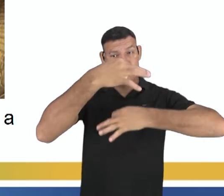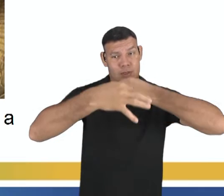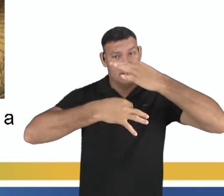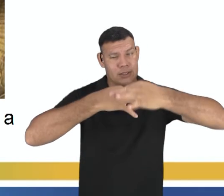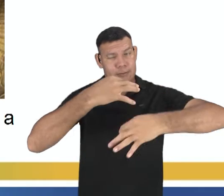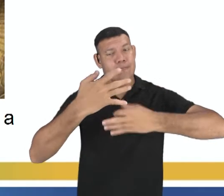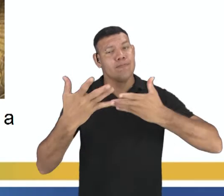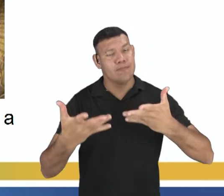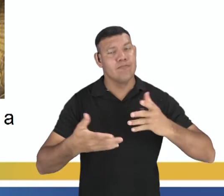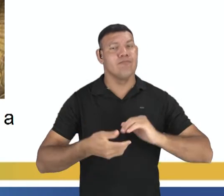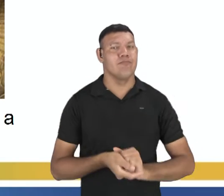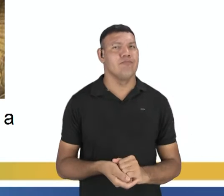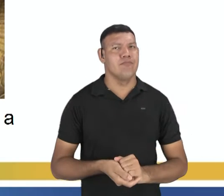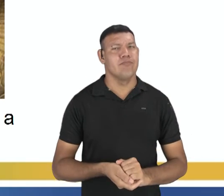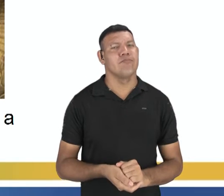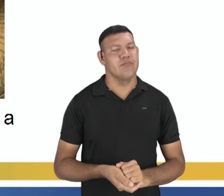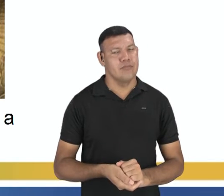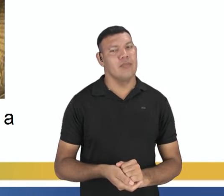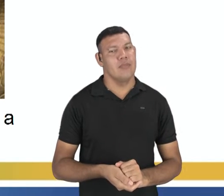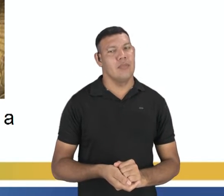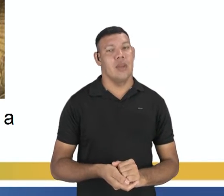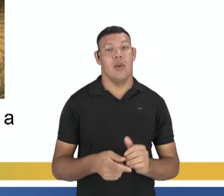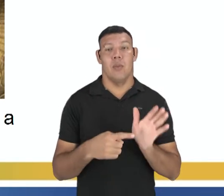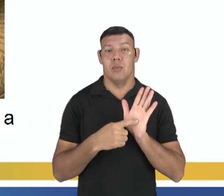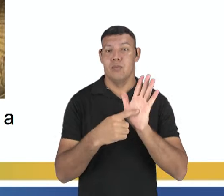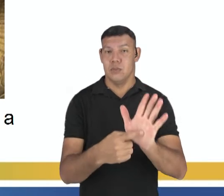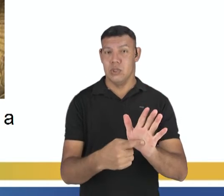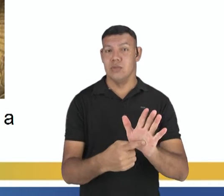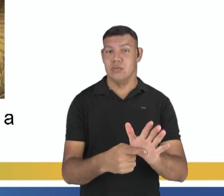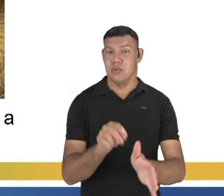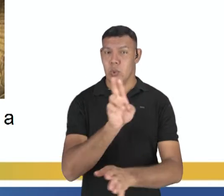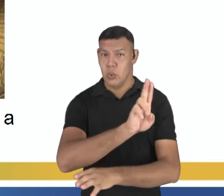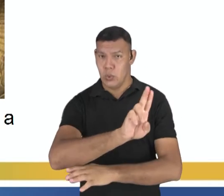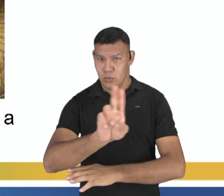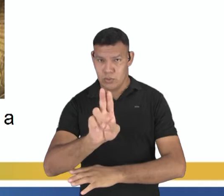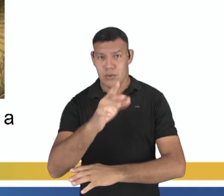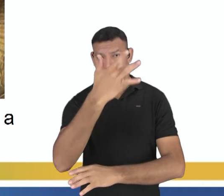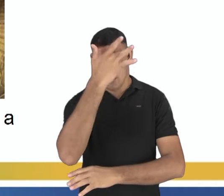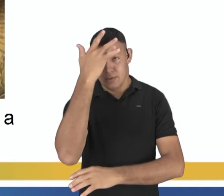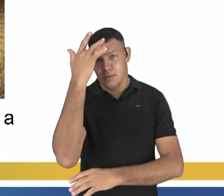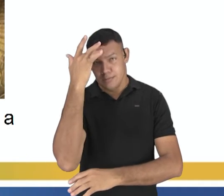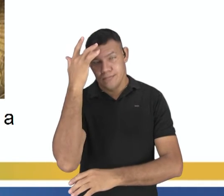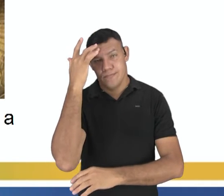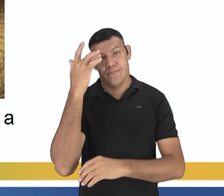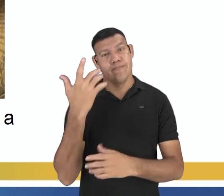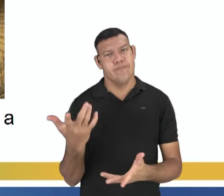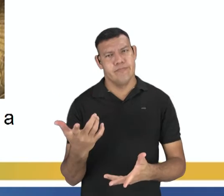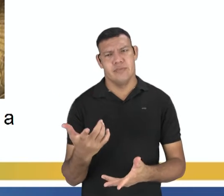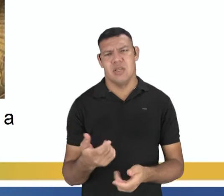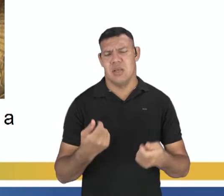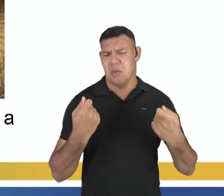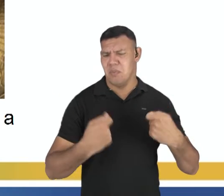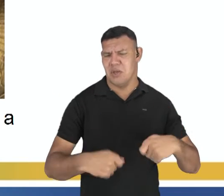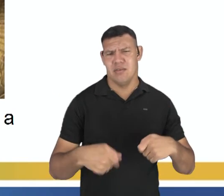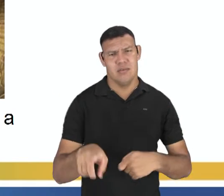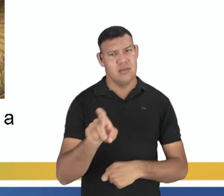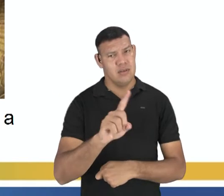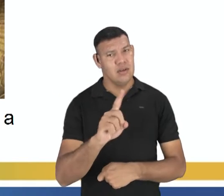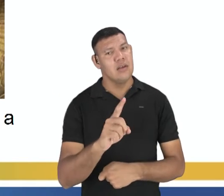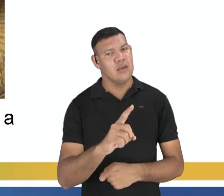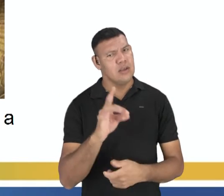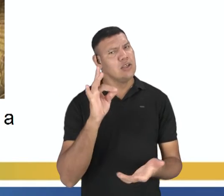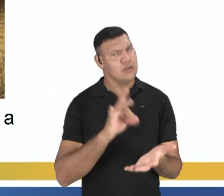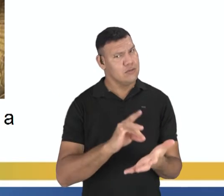criticando, né? Ele vai nomear. Porém, não necessariamente precisamos dizer que realmente essa